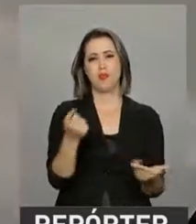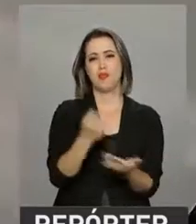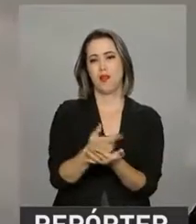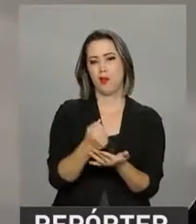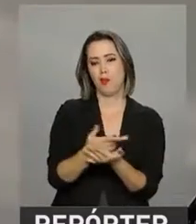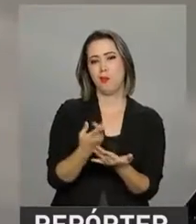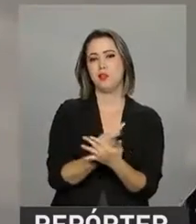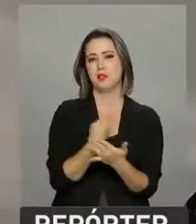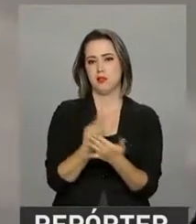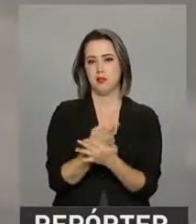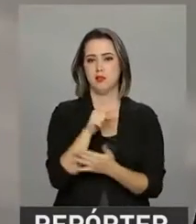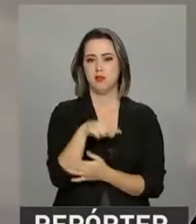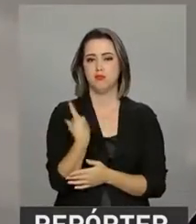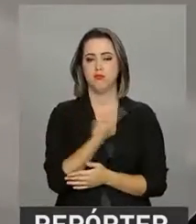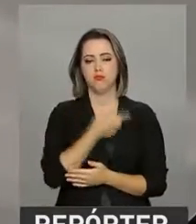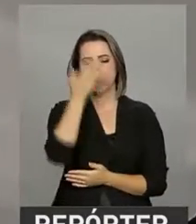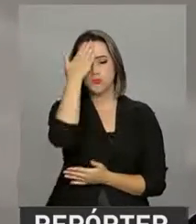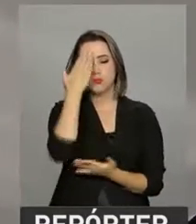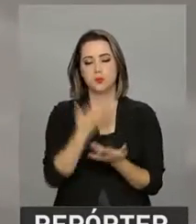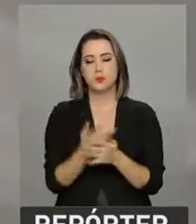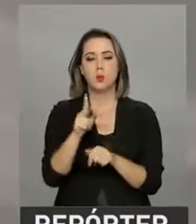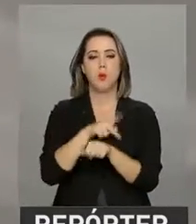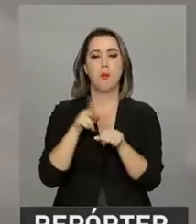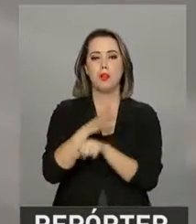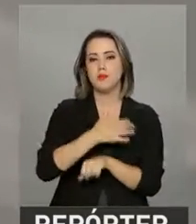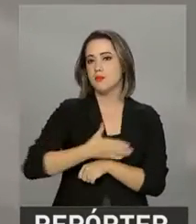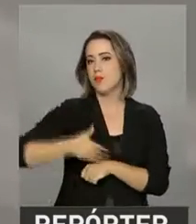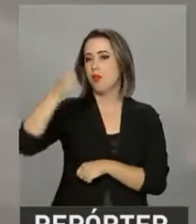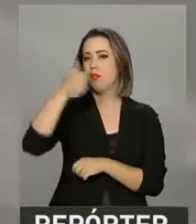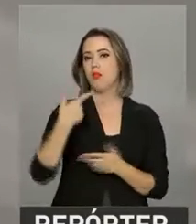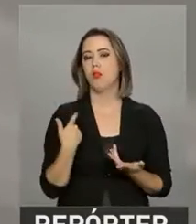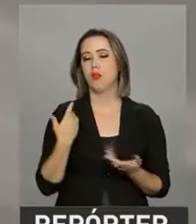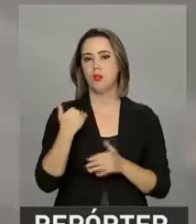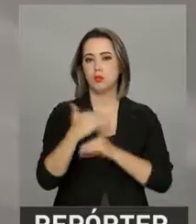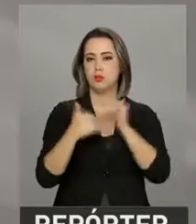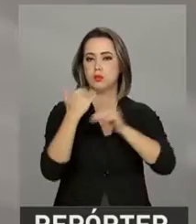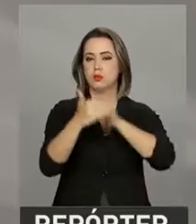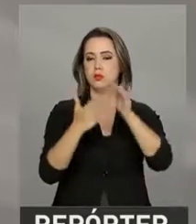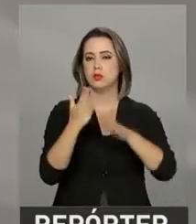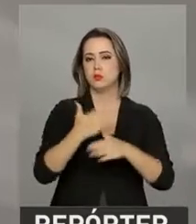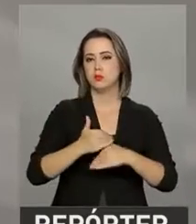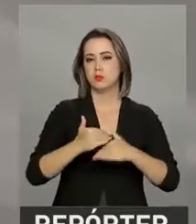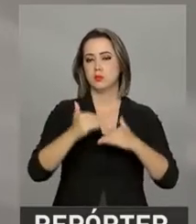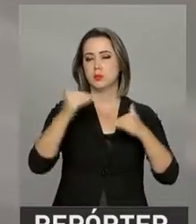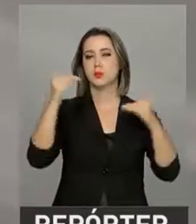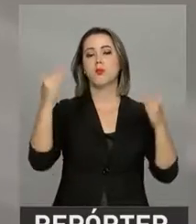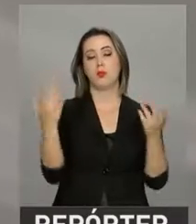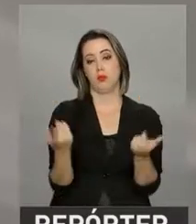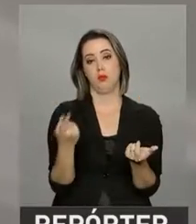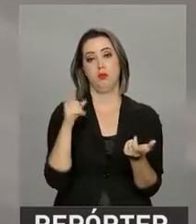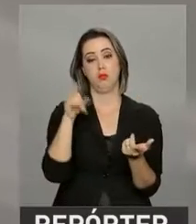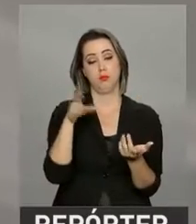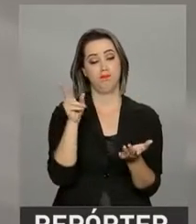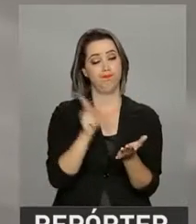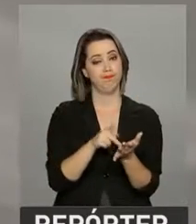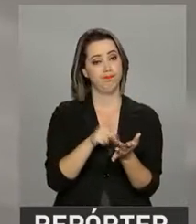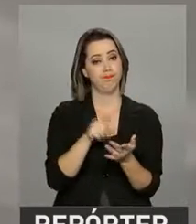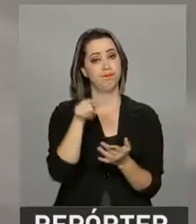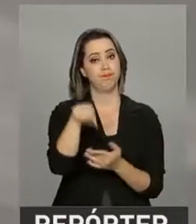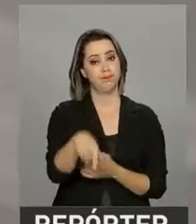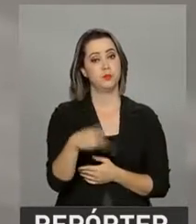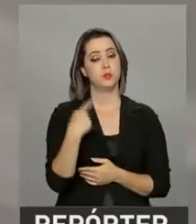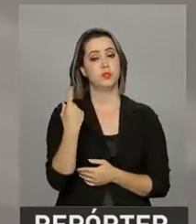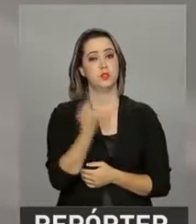Eu acredito que a gente teria um país muito melhor, com uma linha de crescimento muito maior e com certeza a população teria muito